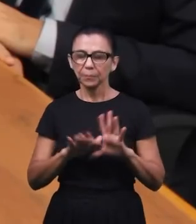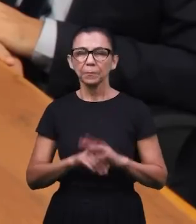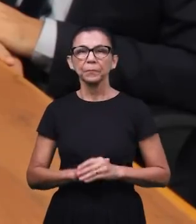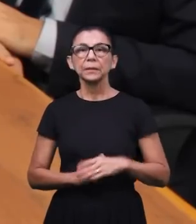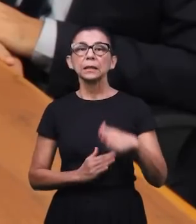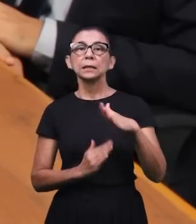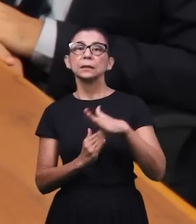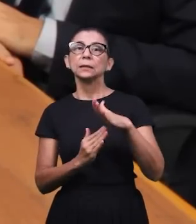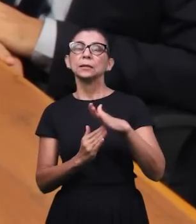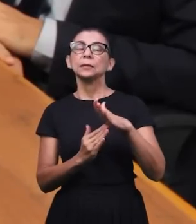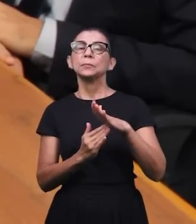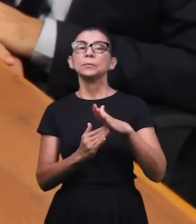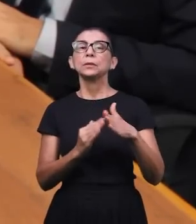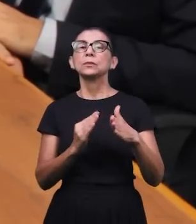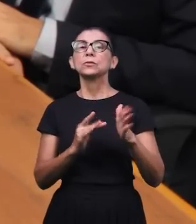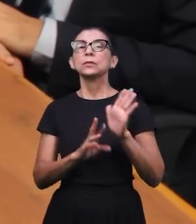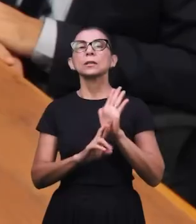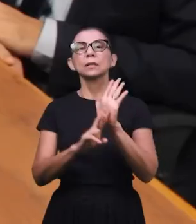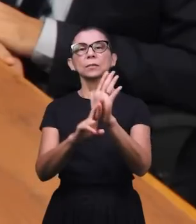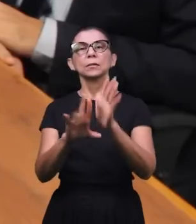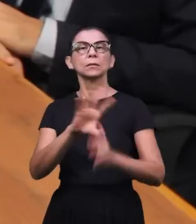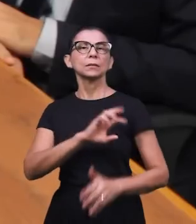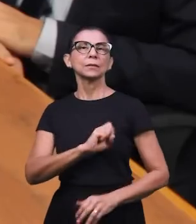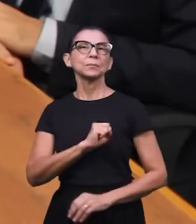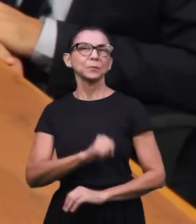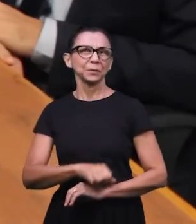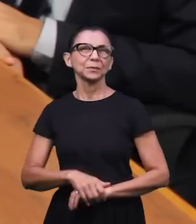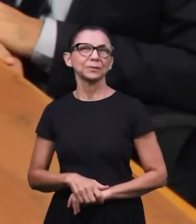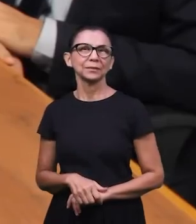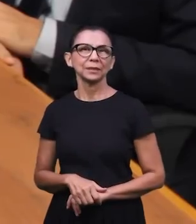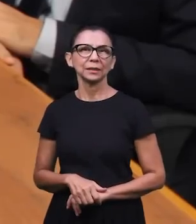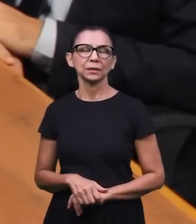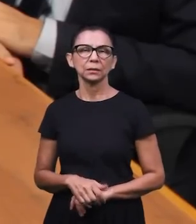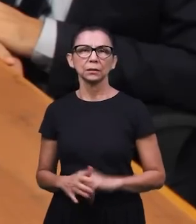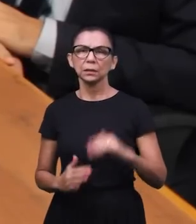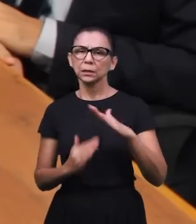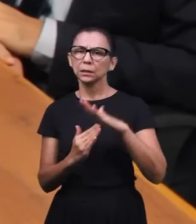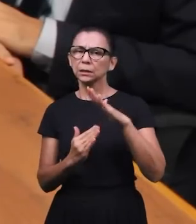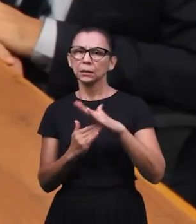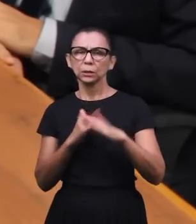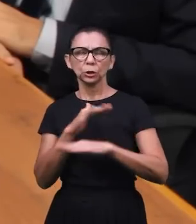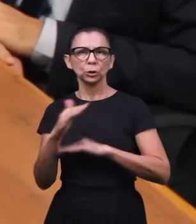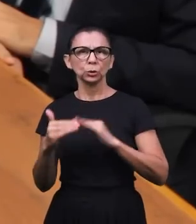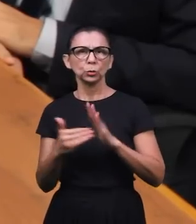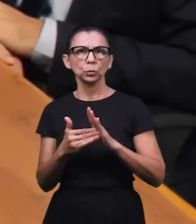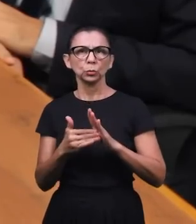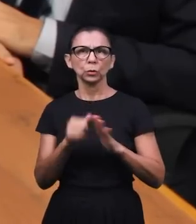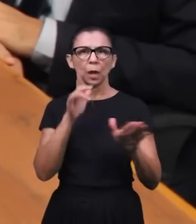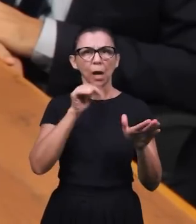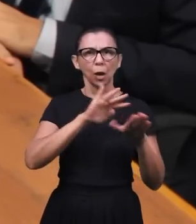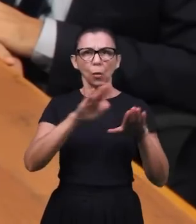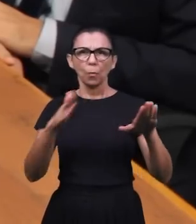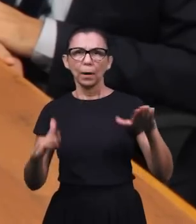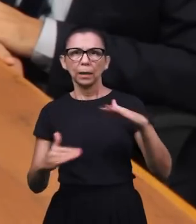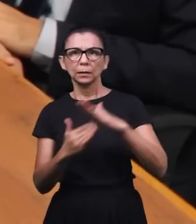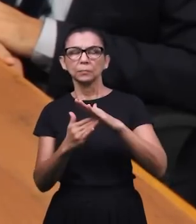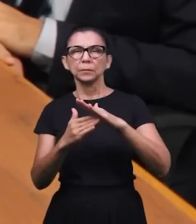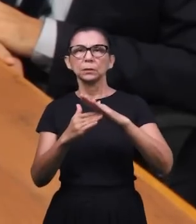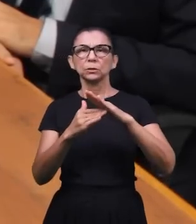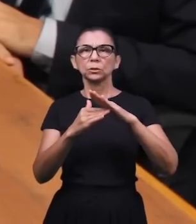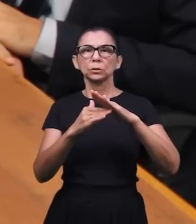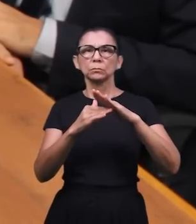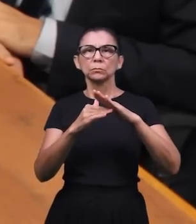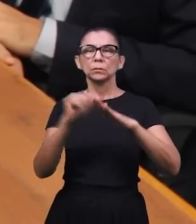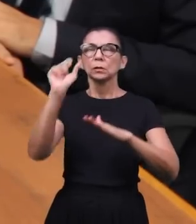de amor. Limite, né? Não é, limite é importante, tudo tem limite. O mar tem limite, a lua tem